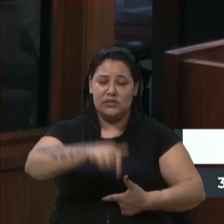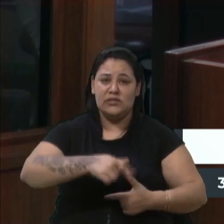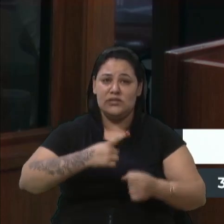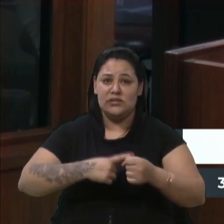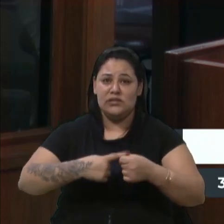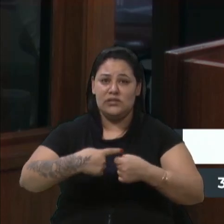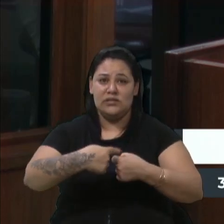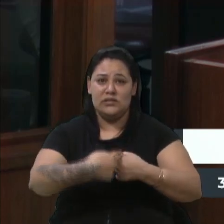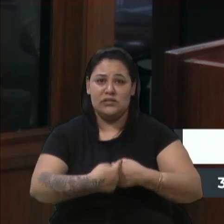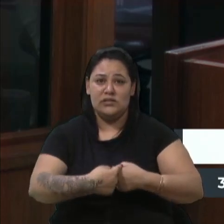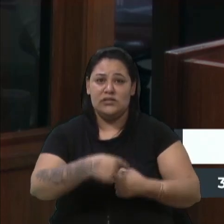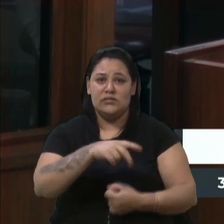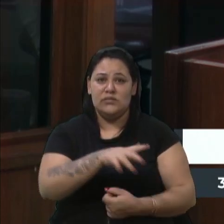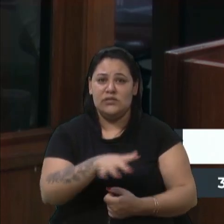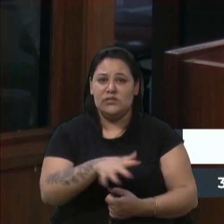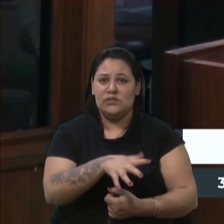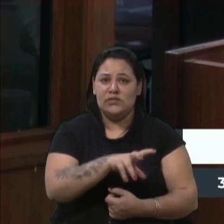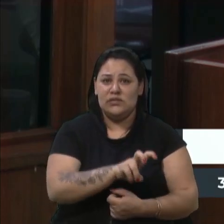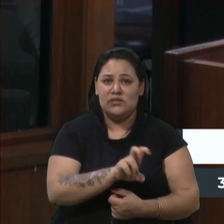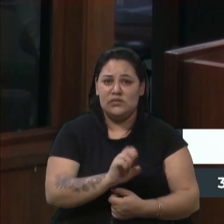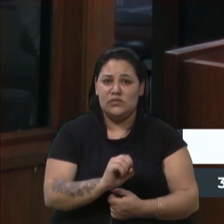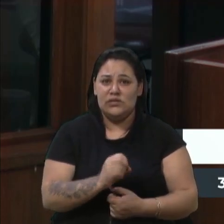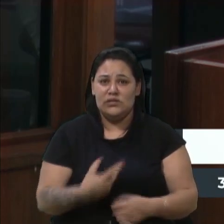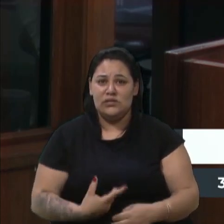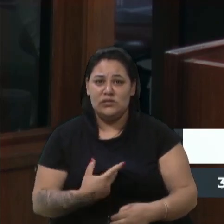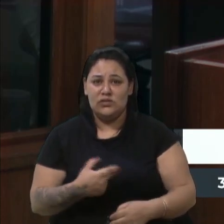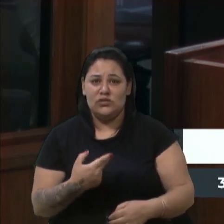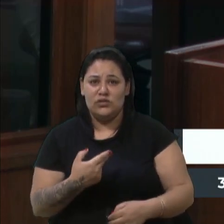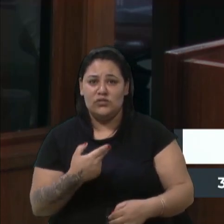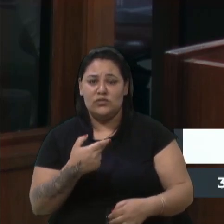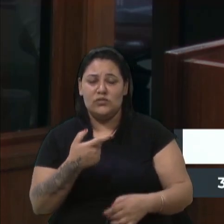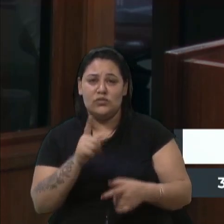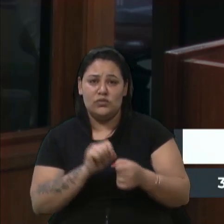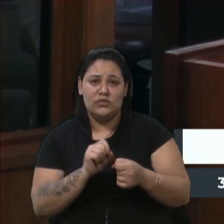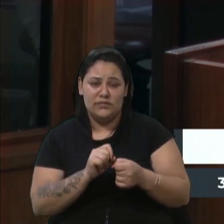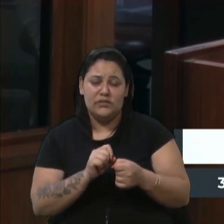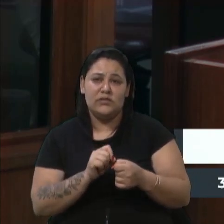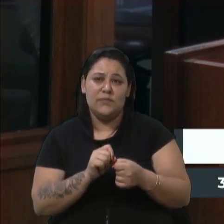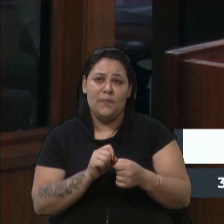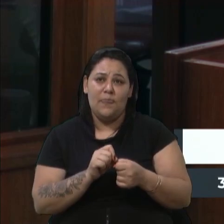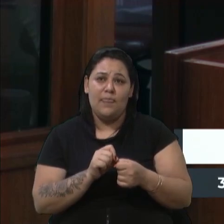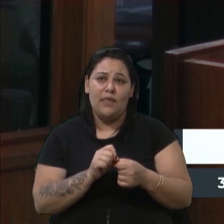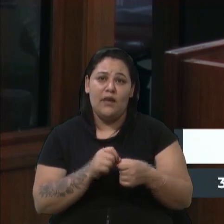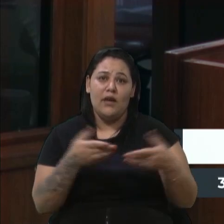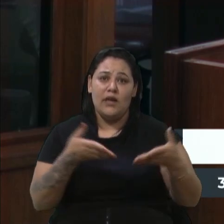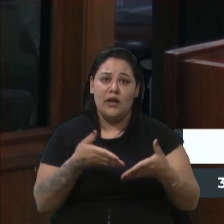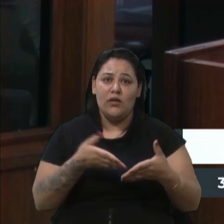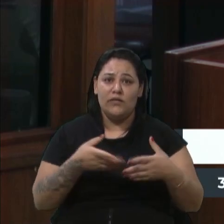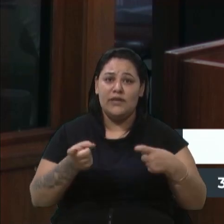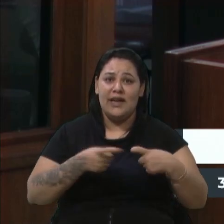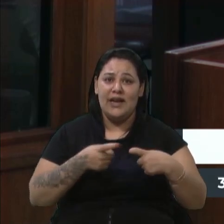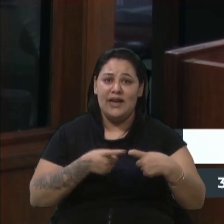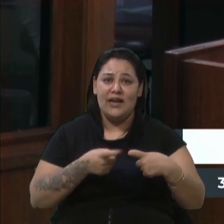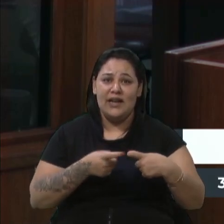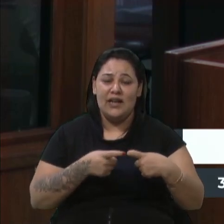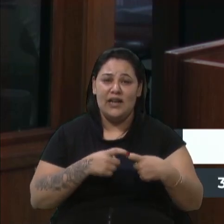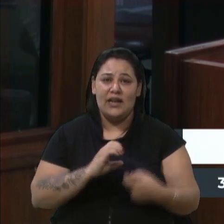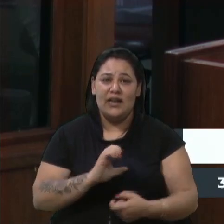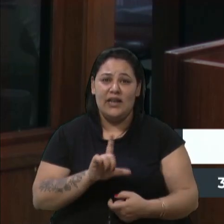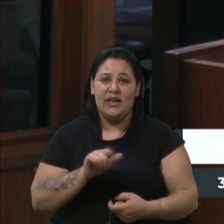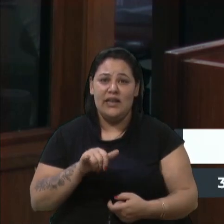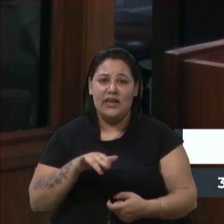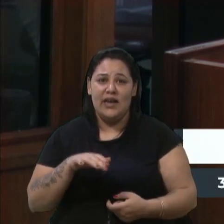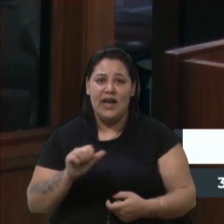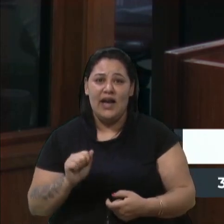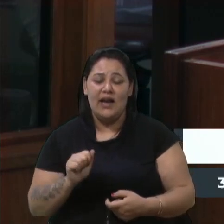em torno de 50 castrações. E que está sendo feita as castrações, então, pela Clínica Animale, pelo convênio com a Prefeitura